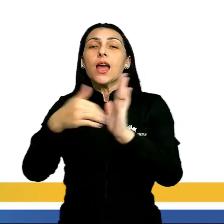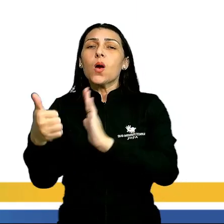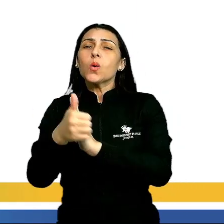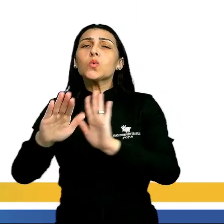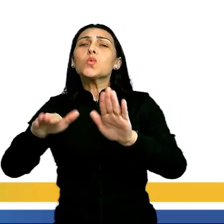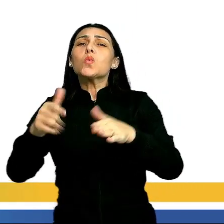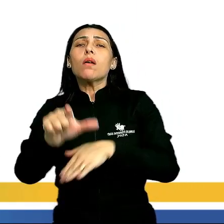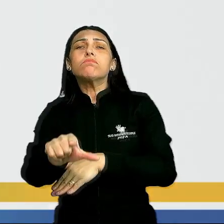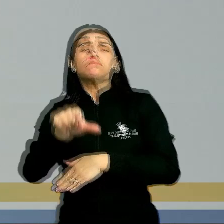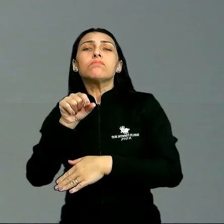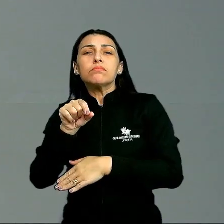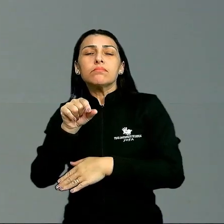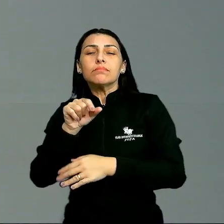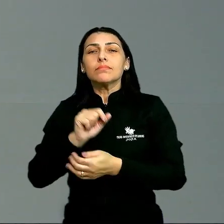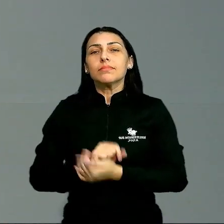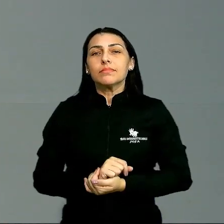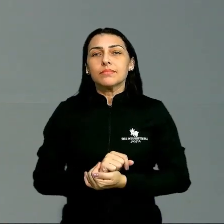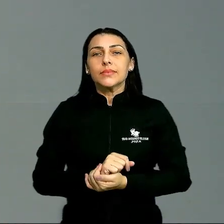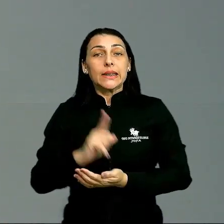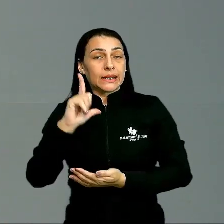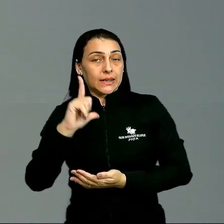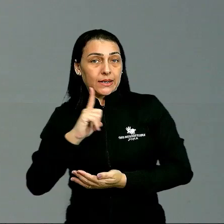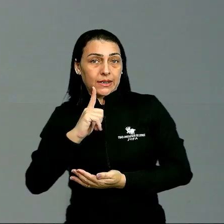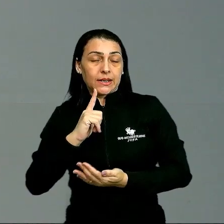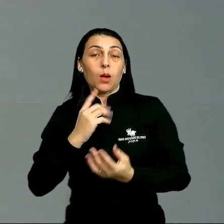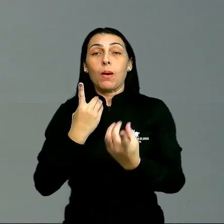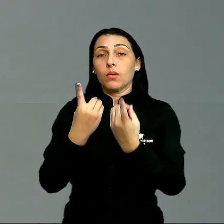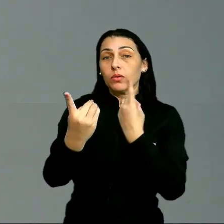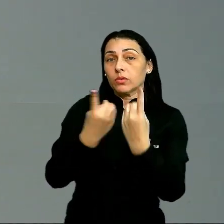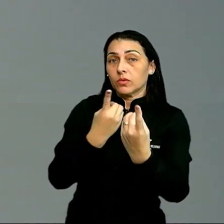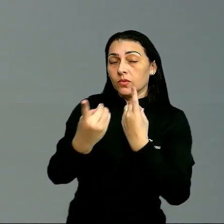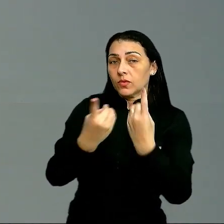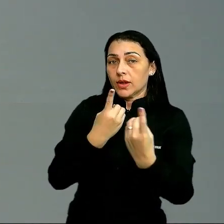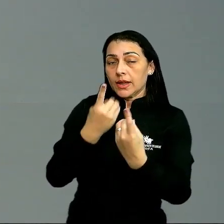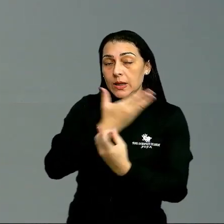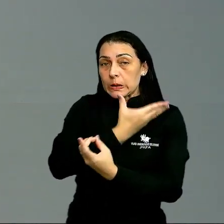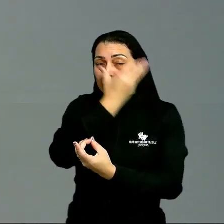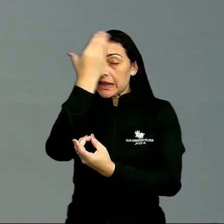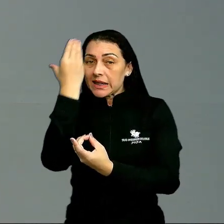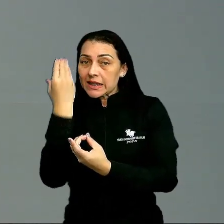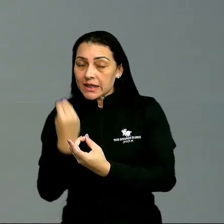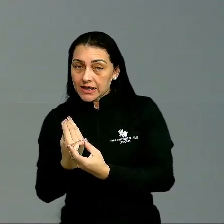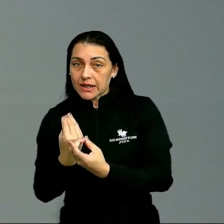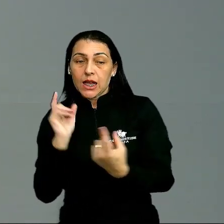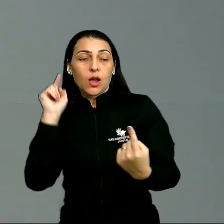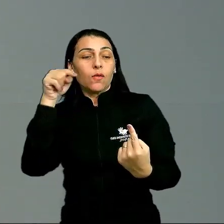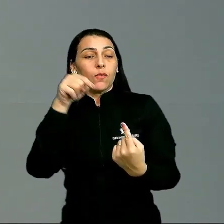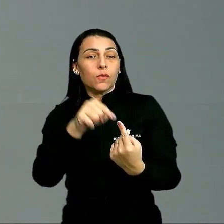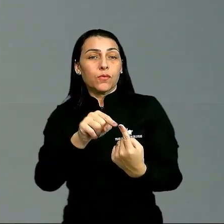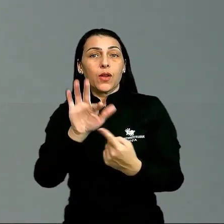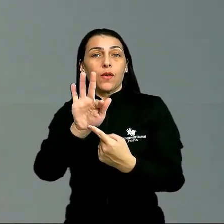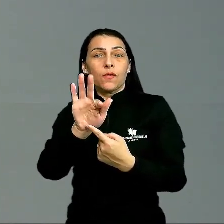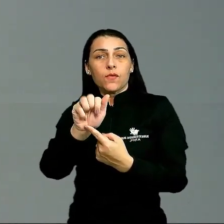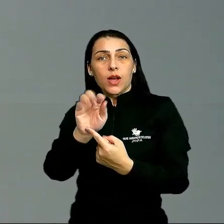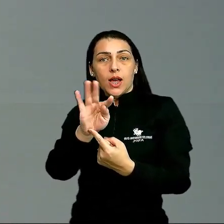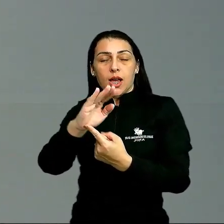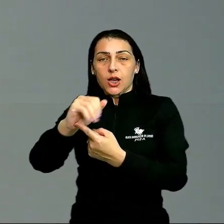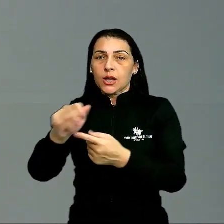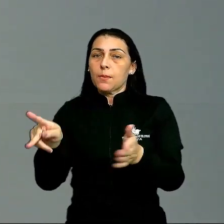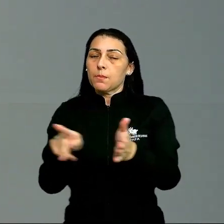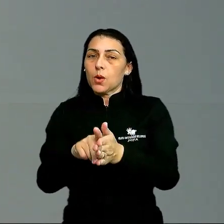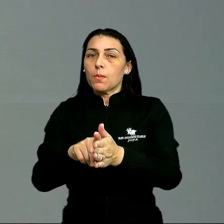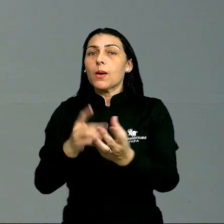Qual é a sua preferência? Então, assim, existe um diálogo. Então, não esquecer que função fática está totalmente voltada